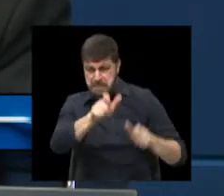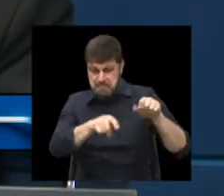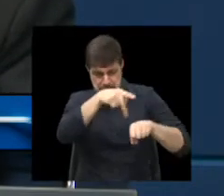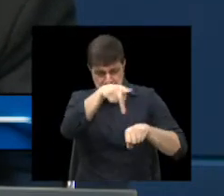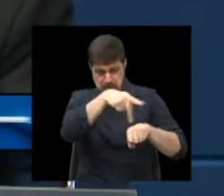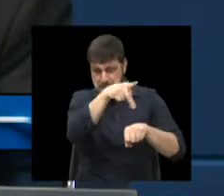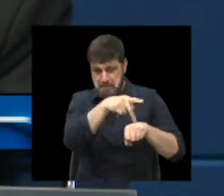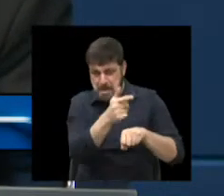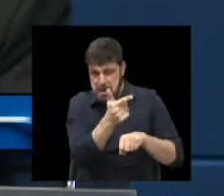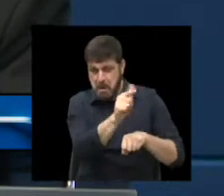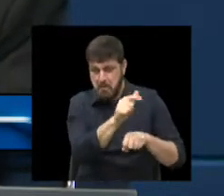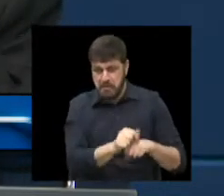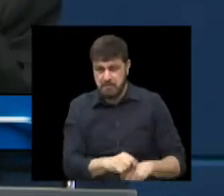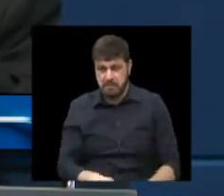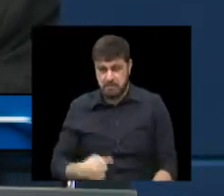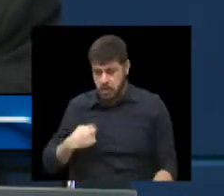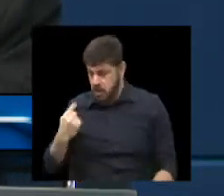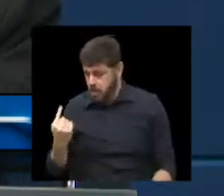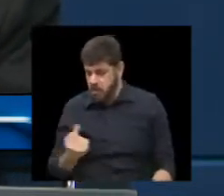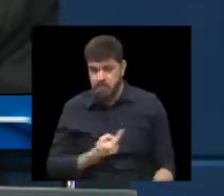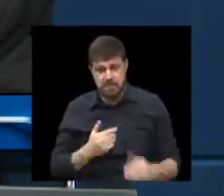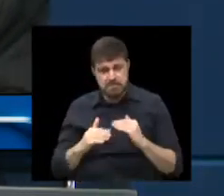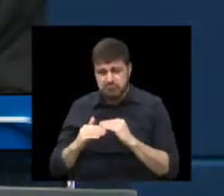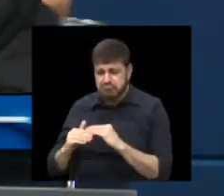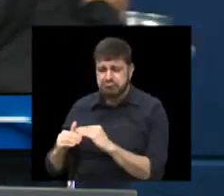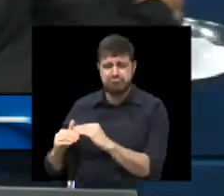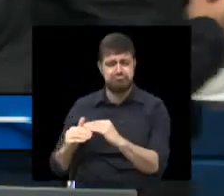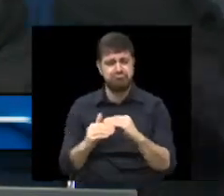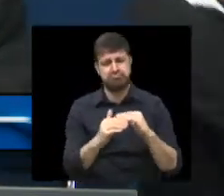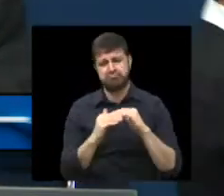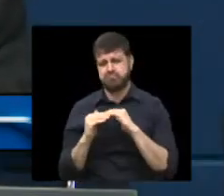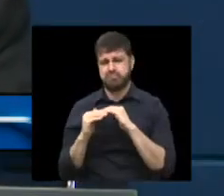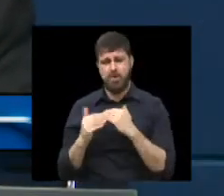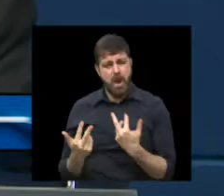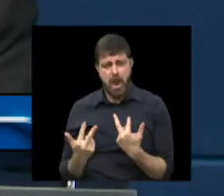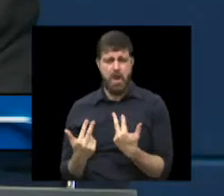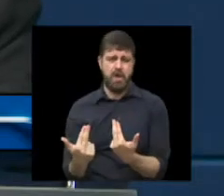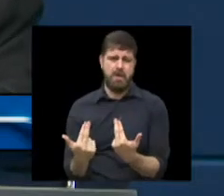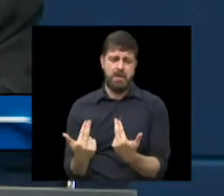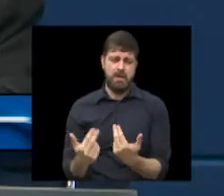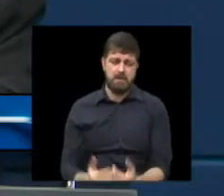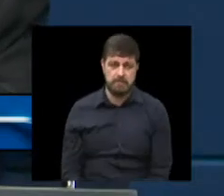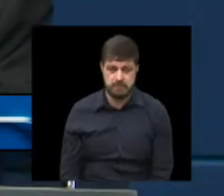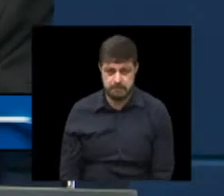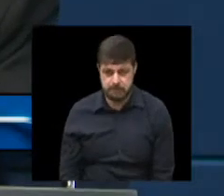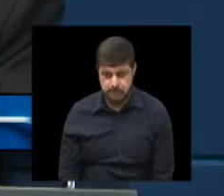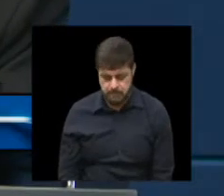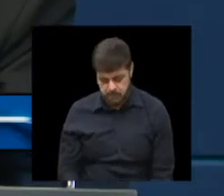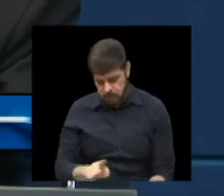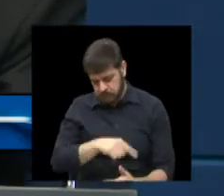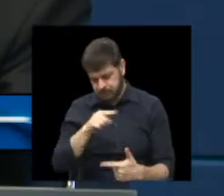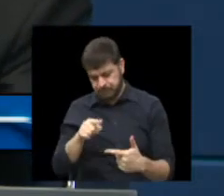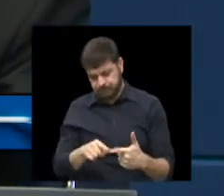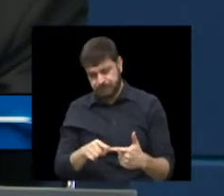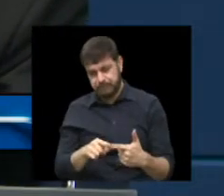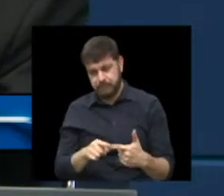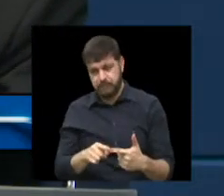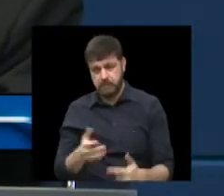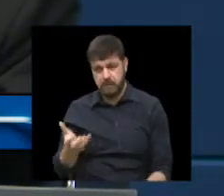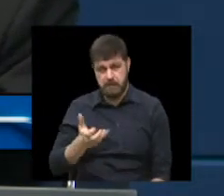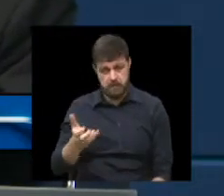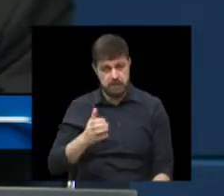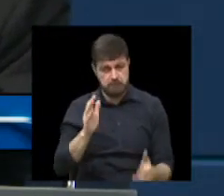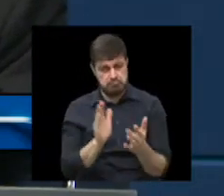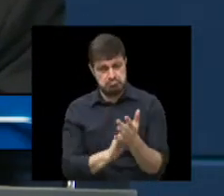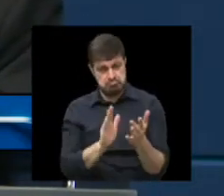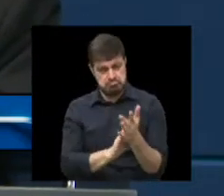dentro dessa aldeia global, somos todos um. Segundo item, senhor presidente Gilberto Vermelho, é para